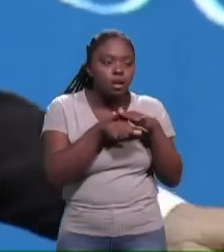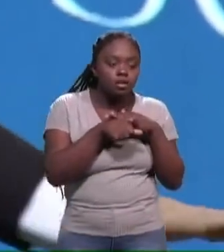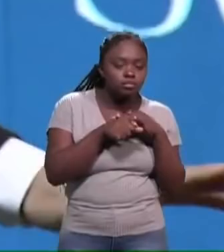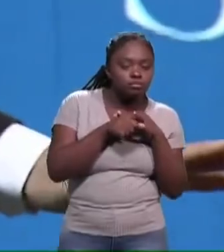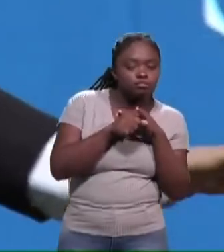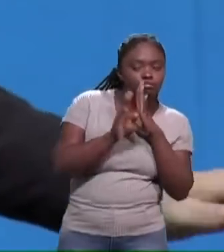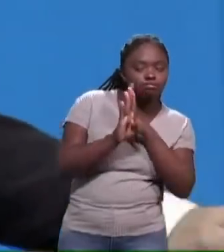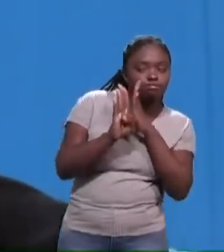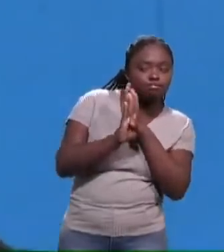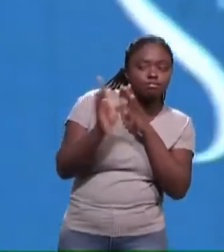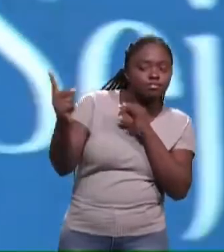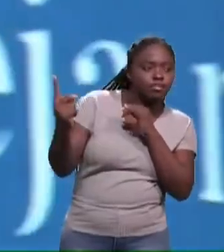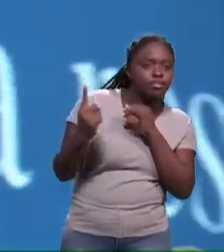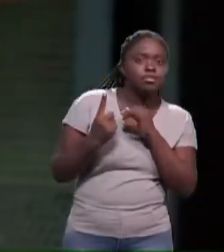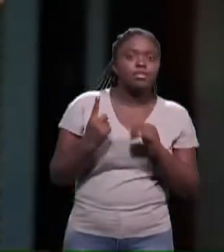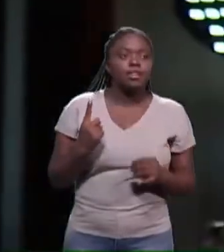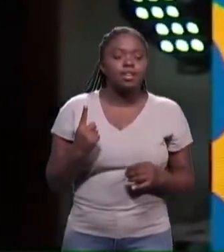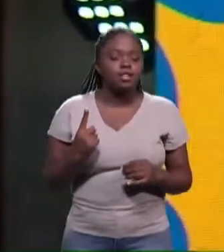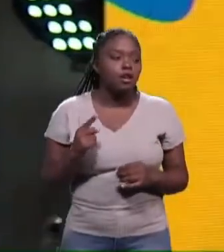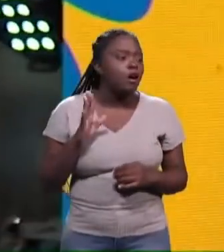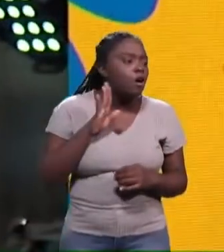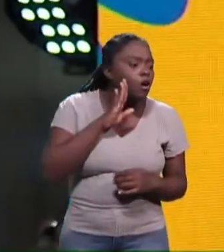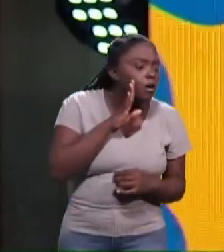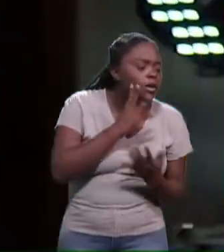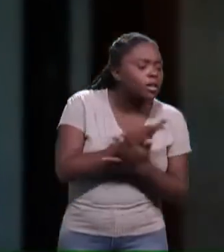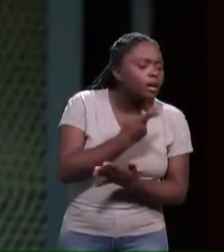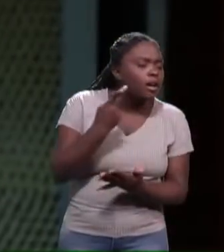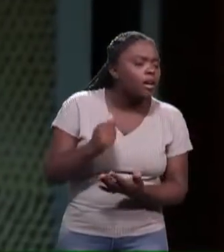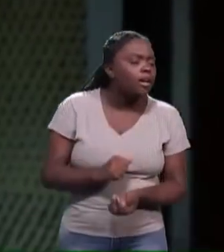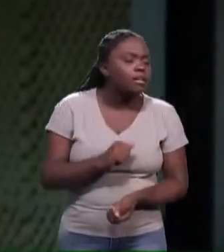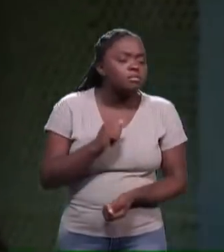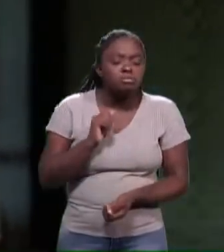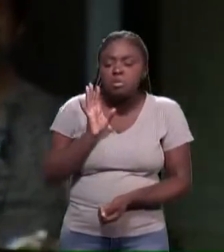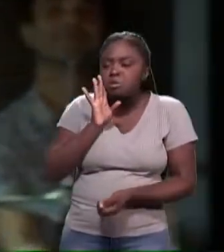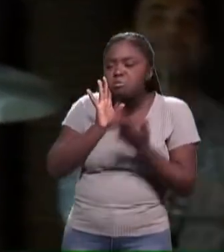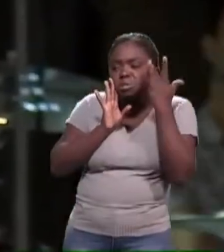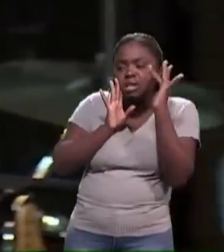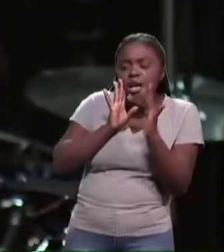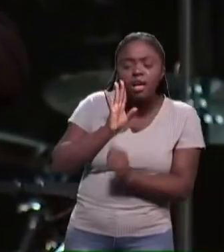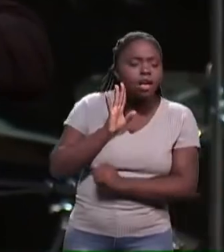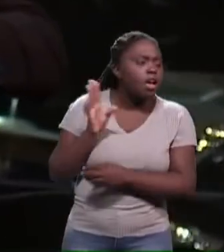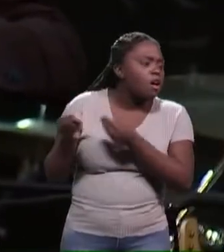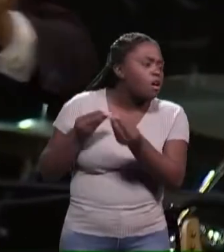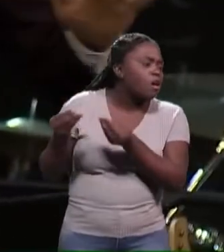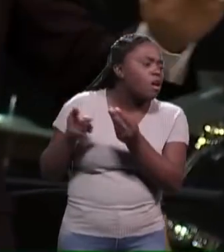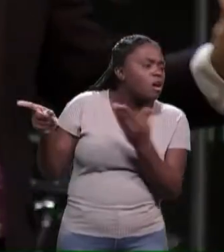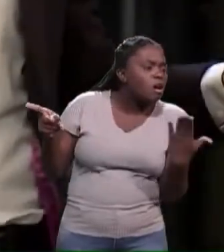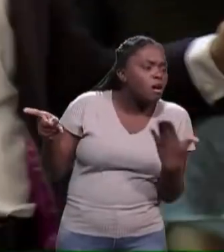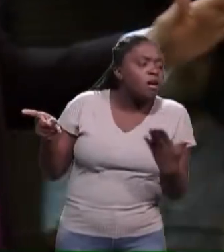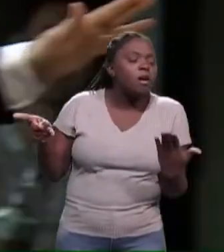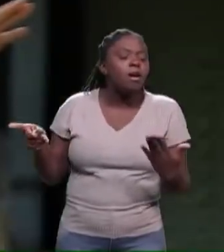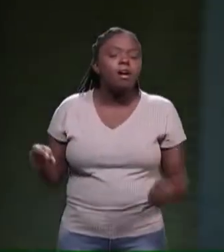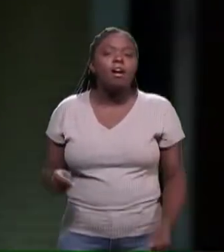vindo. Ai, o que está acontecendo? Não sei. Como que ele está hoje? E o